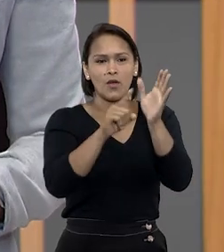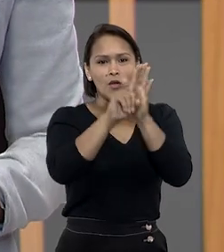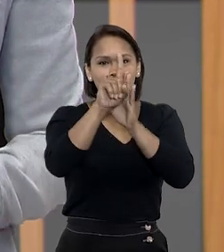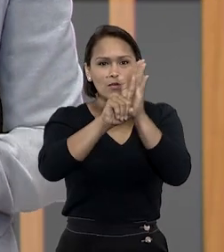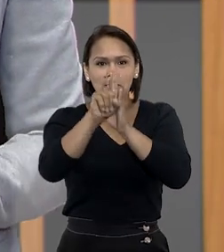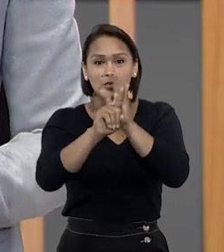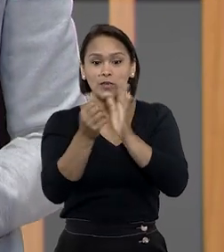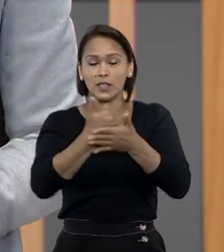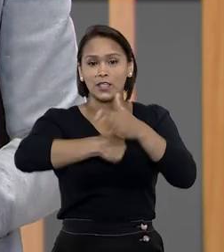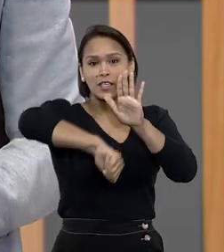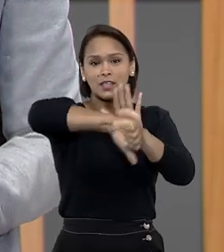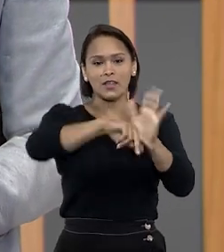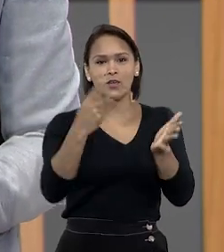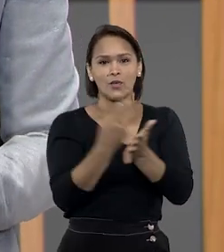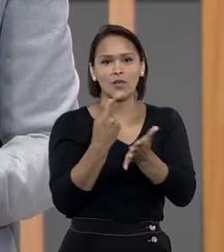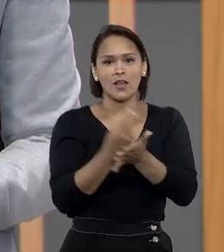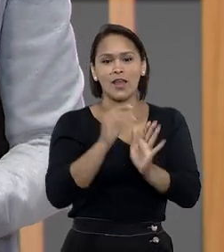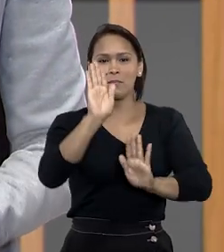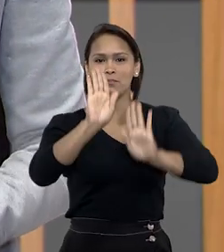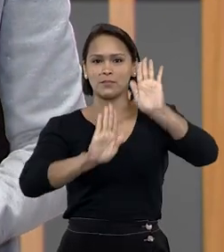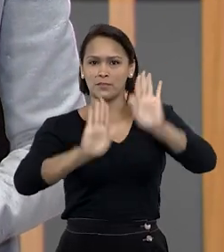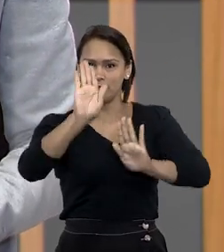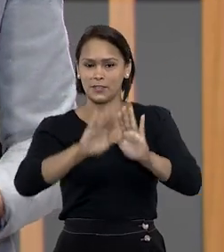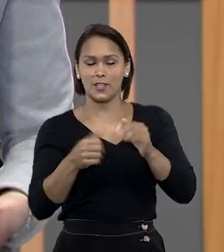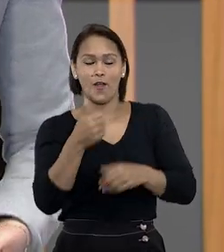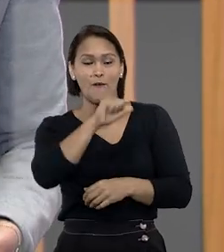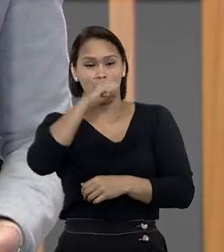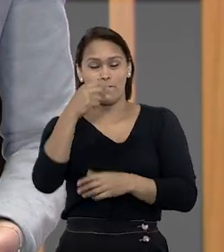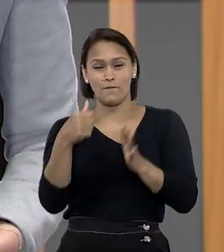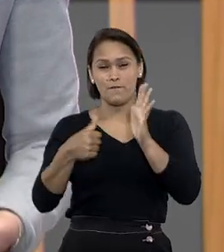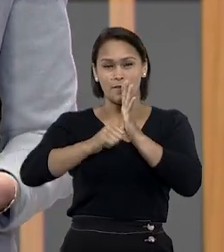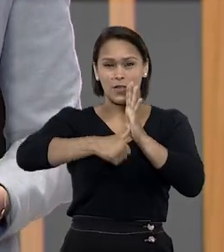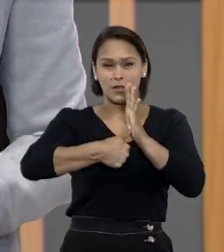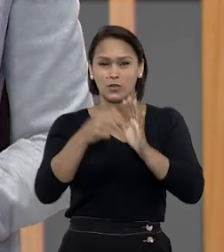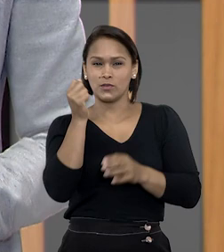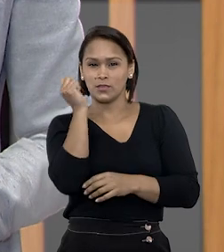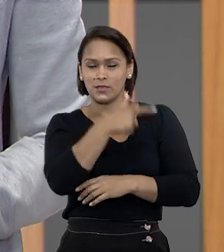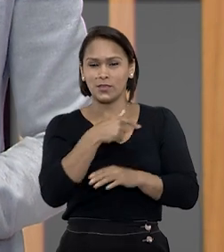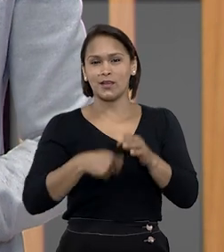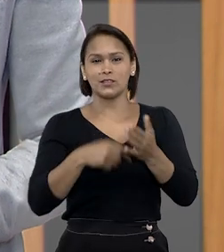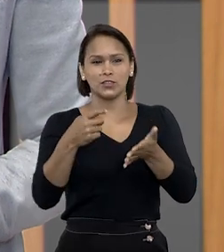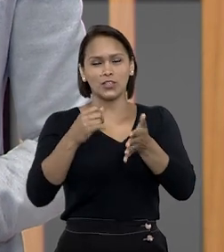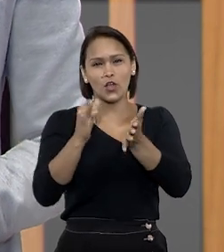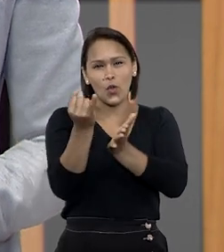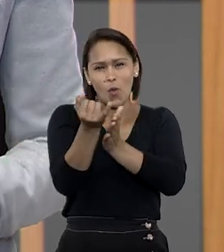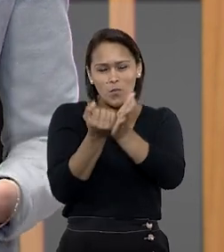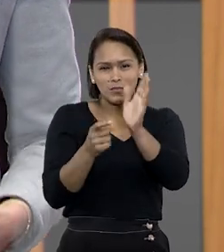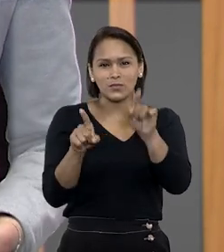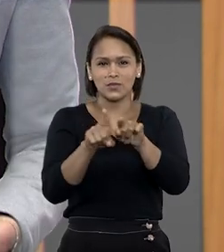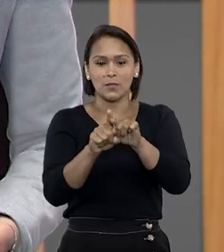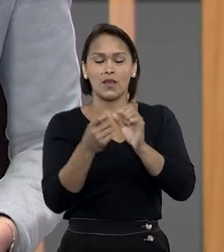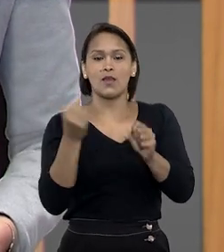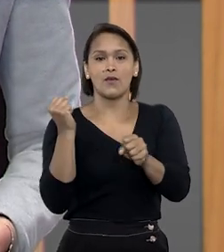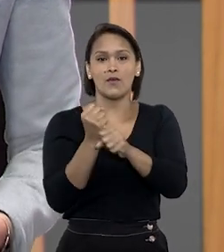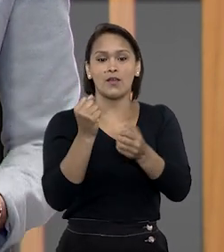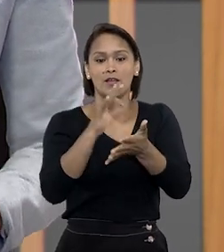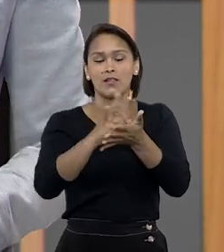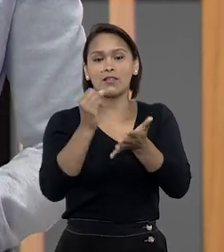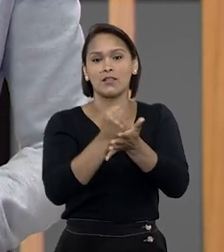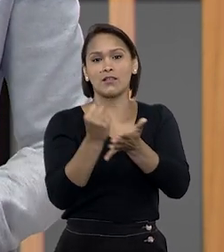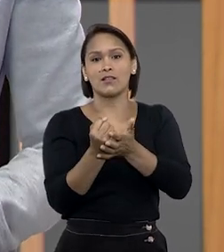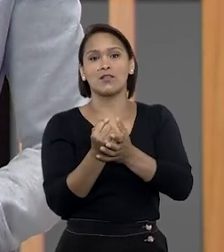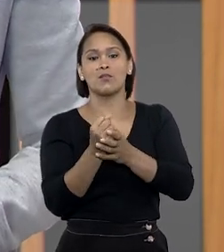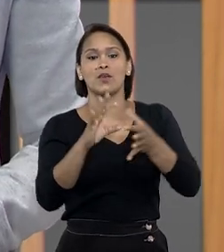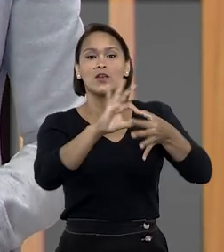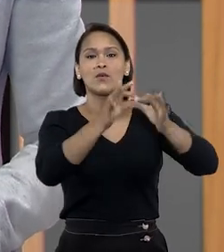são apurados supostos crimes de fraude à licitação, falsidade ideológica e corrupção passiva na contratação de obras para as